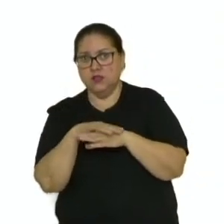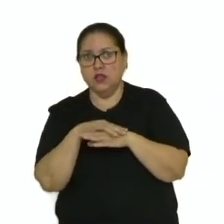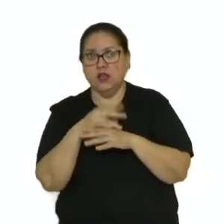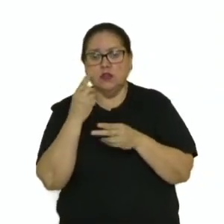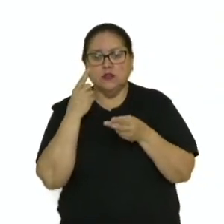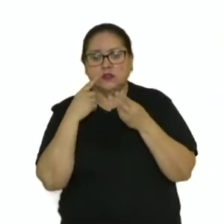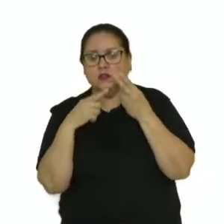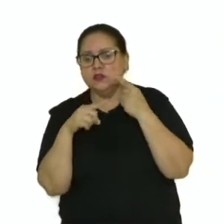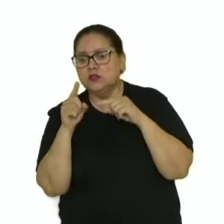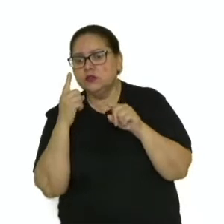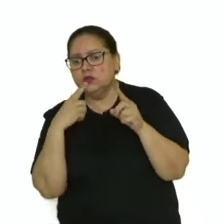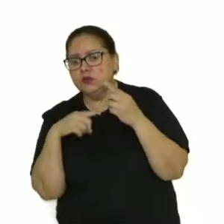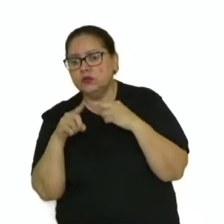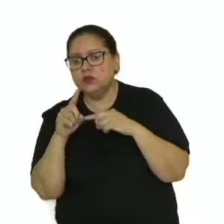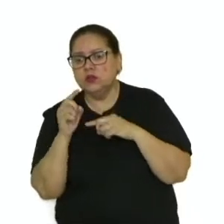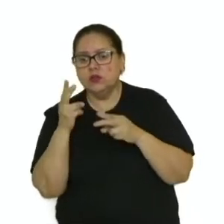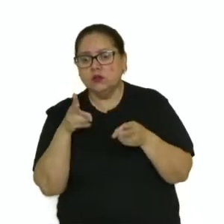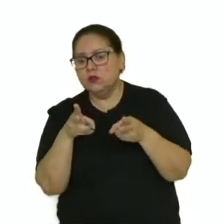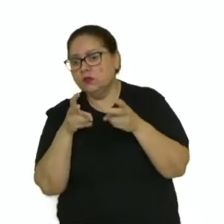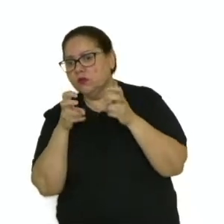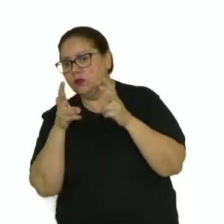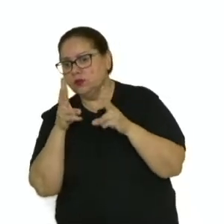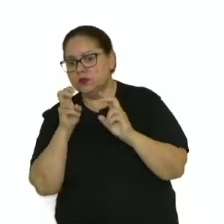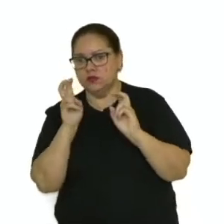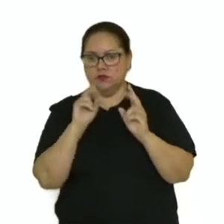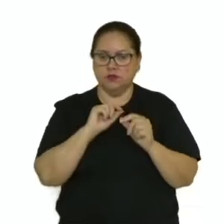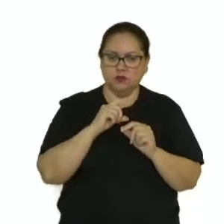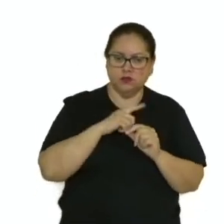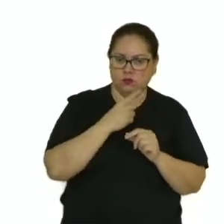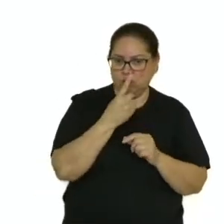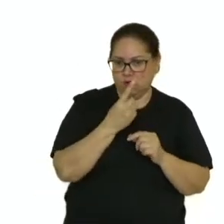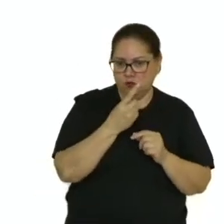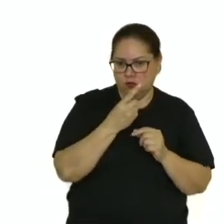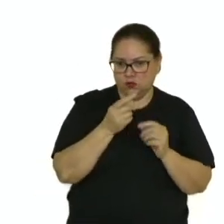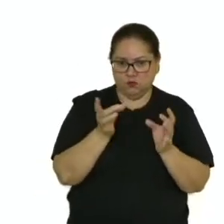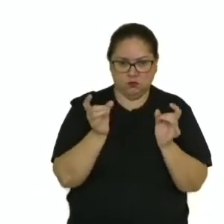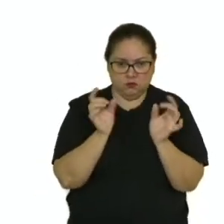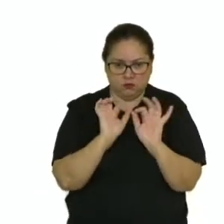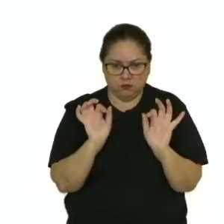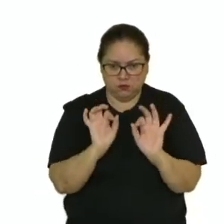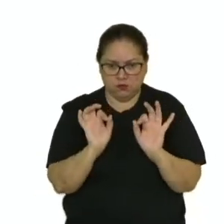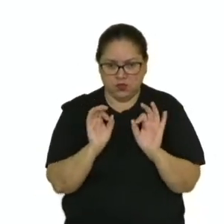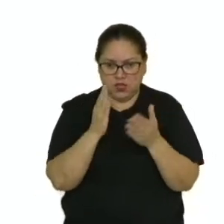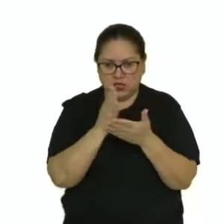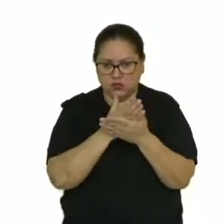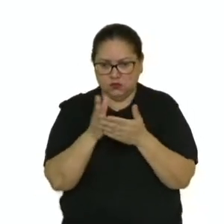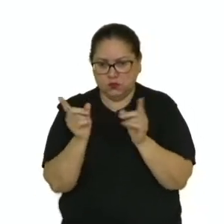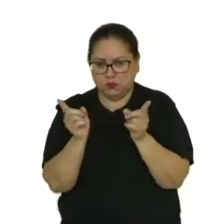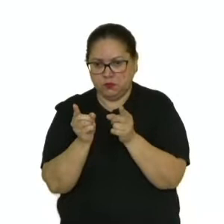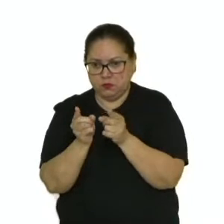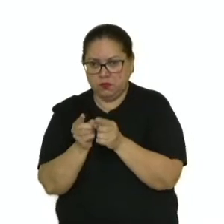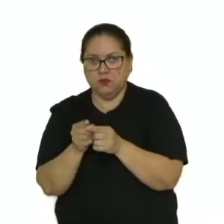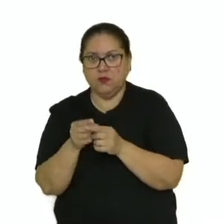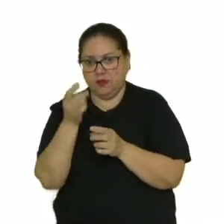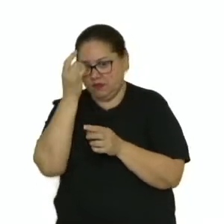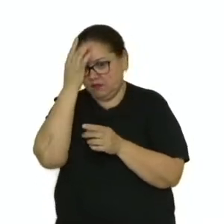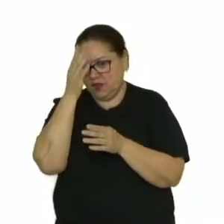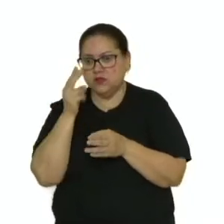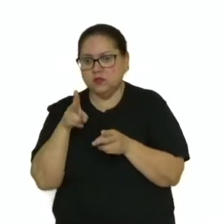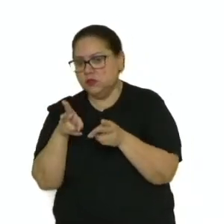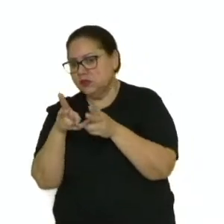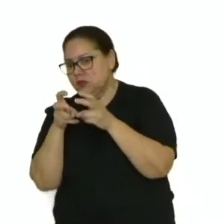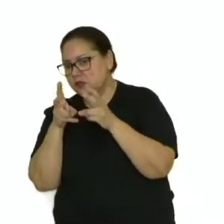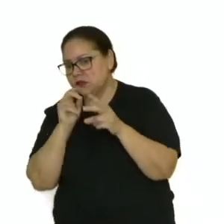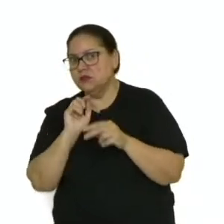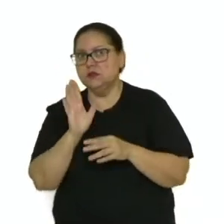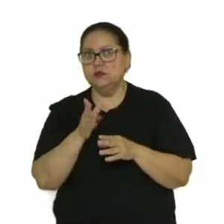análise no sentido assim, de observar, então a gente tinha uma coisa mais complexa que se dividiu em coisas menores, mais fáceis de ser